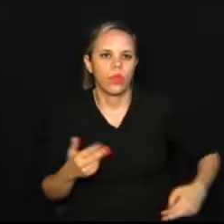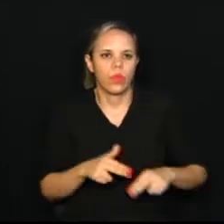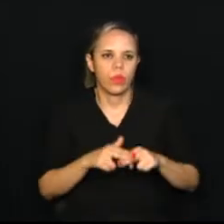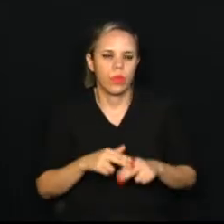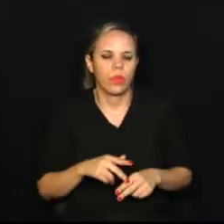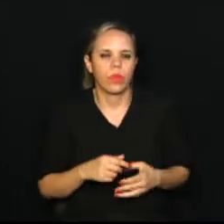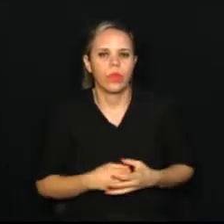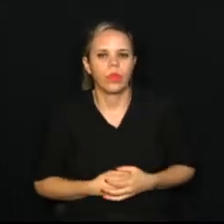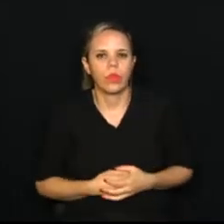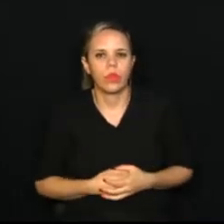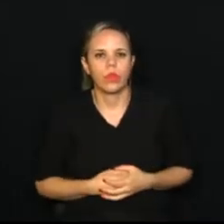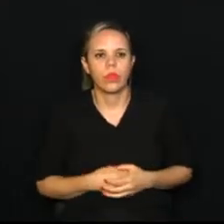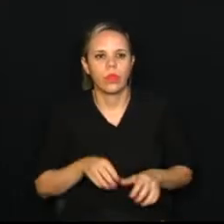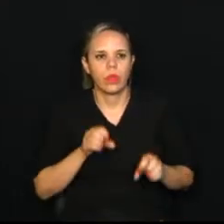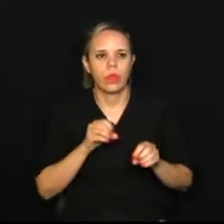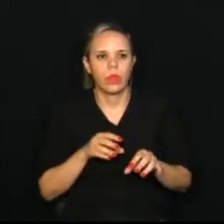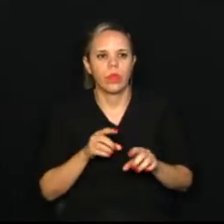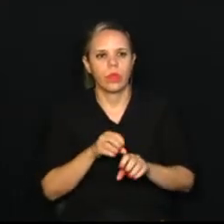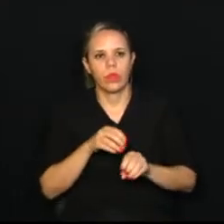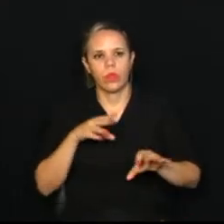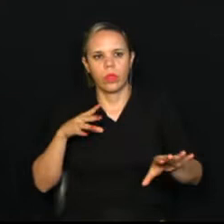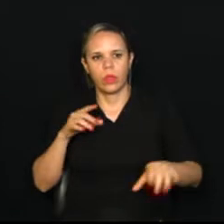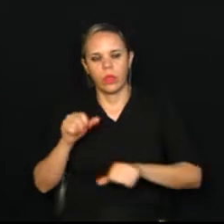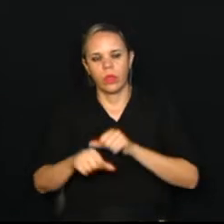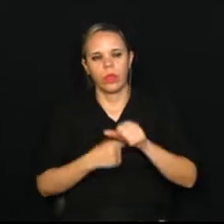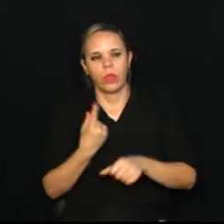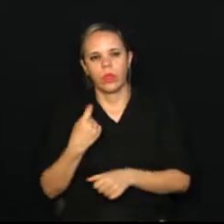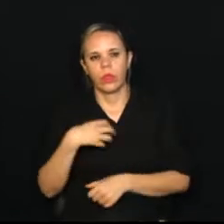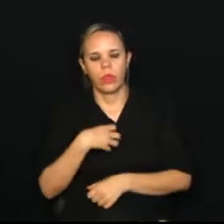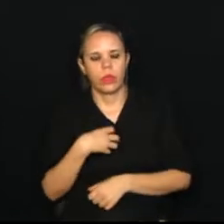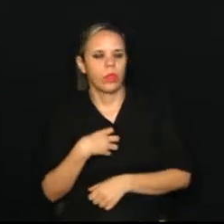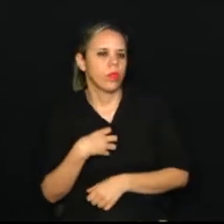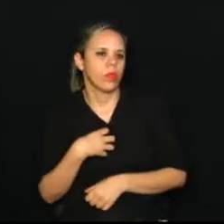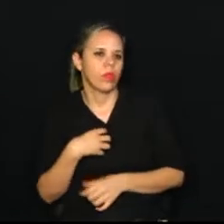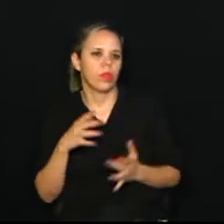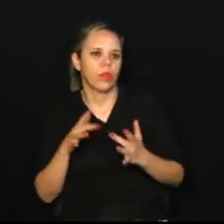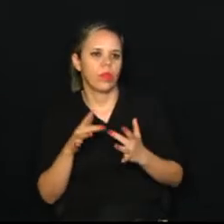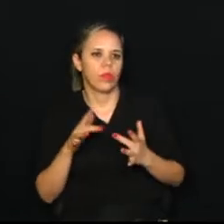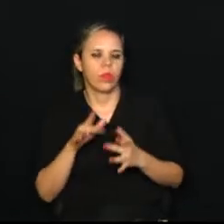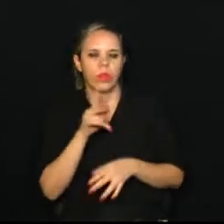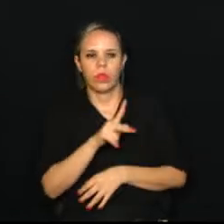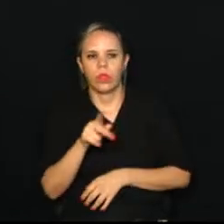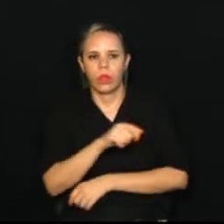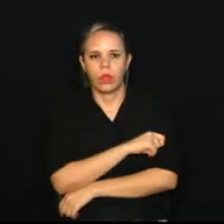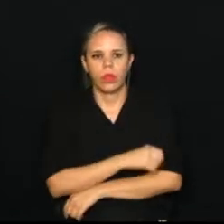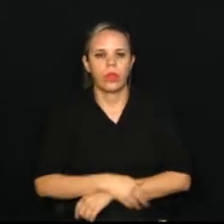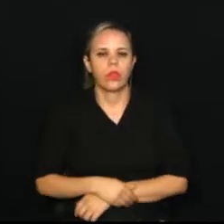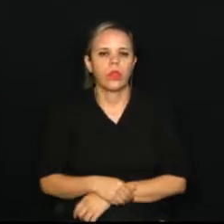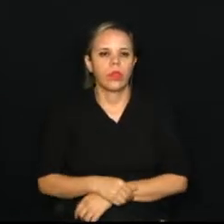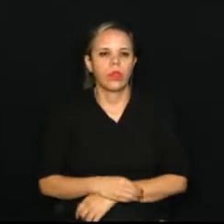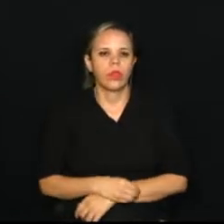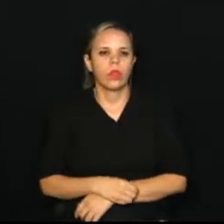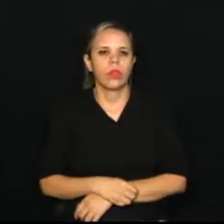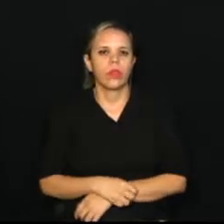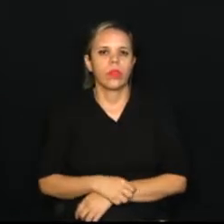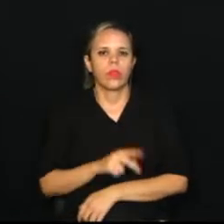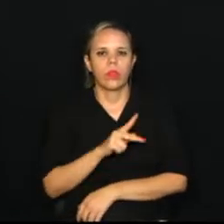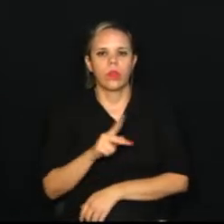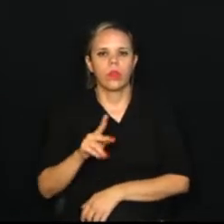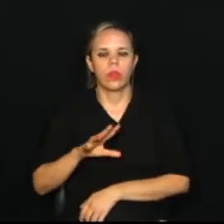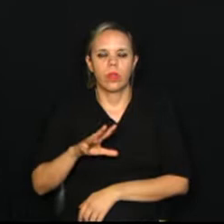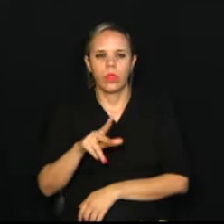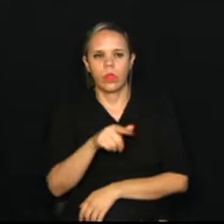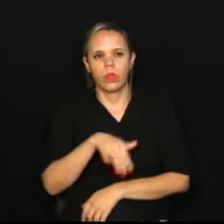que a educação à distância passou a ser a única forma de contato do professor com os alunos, dos professores entre